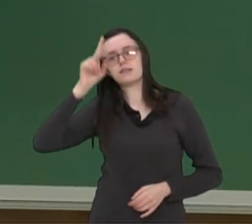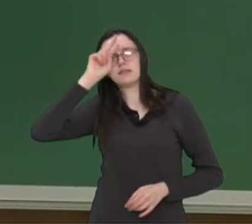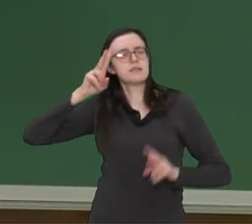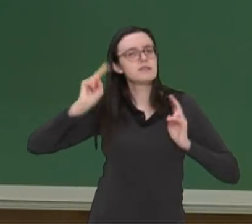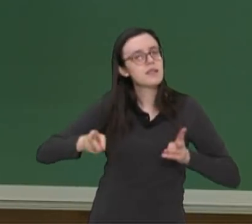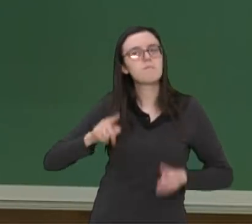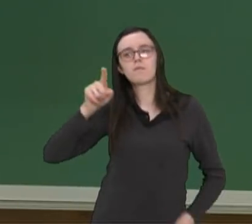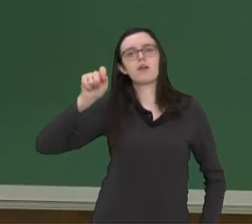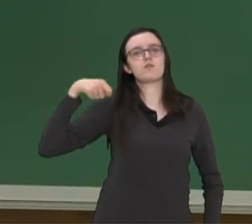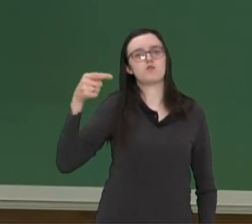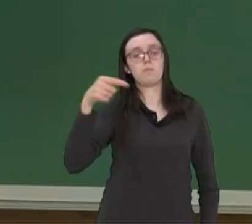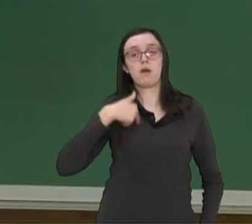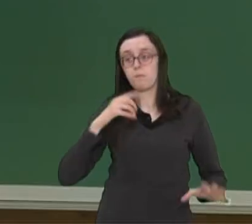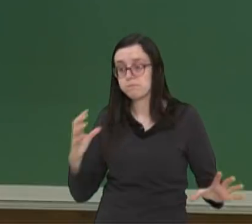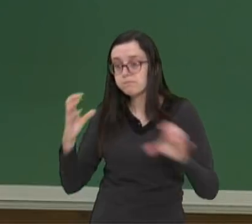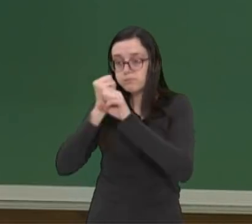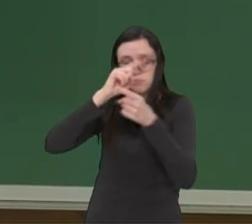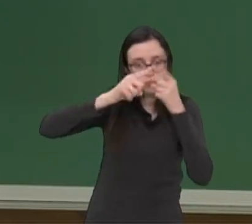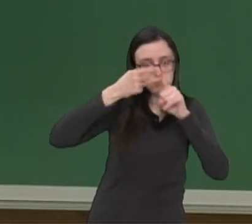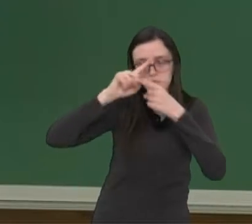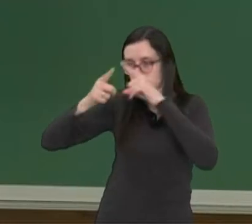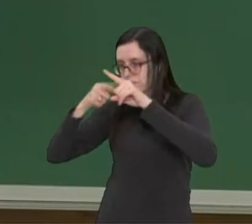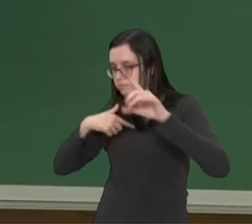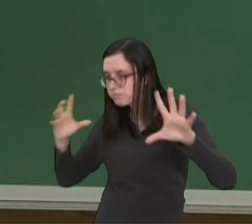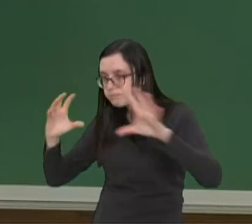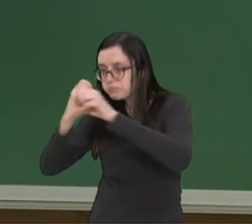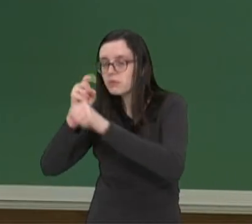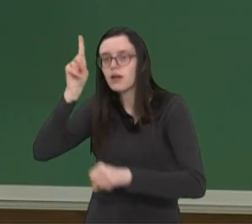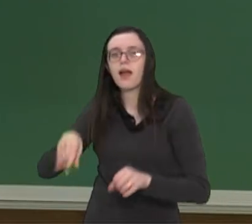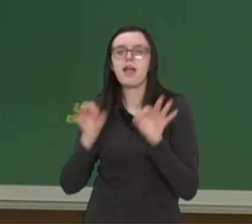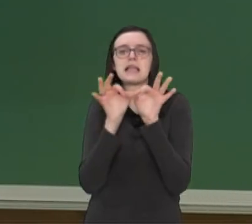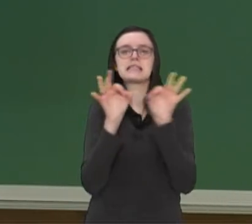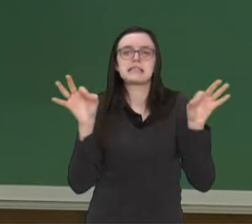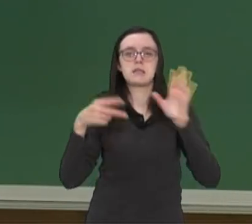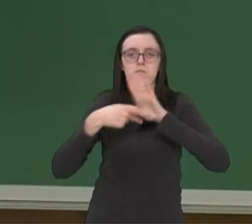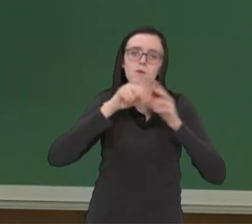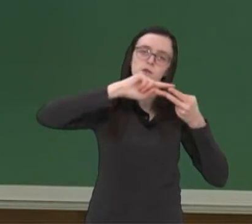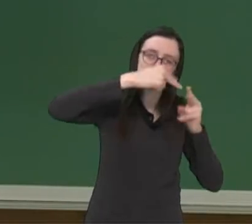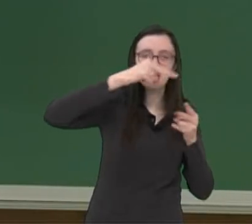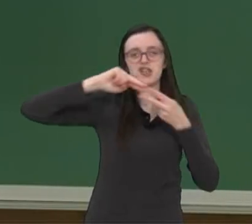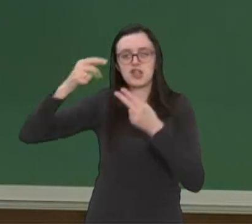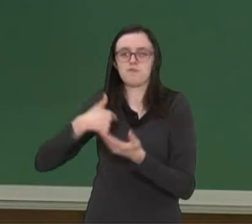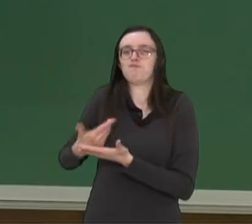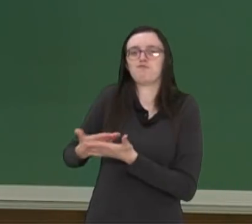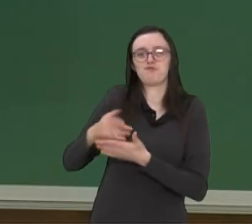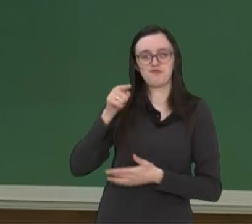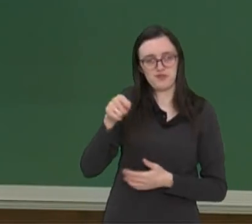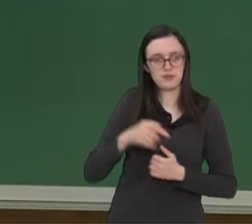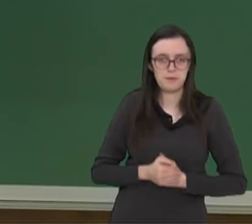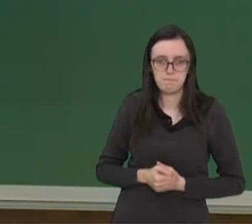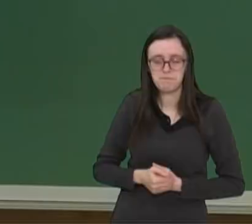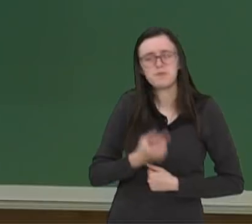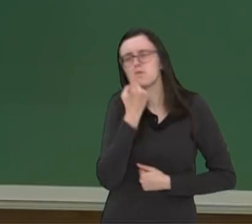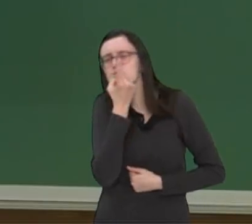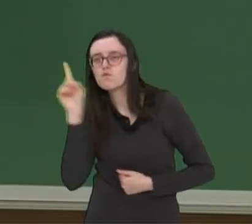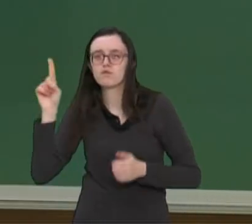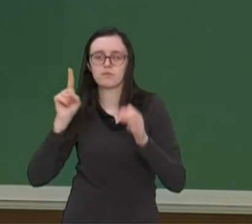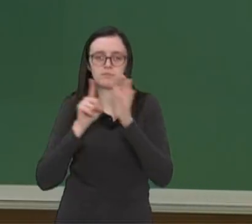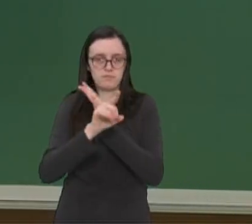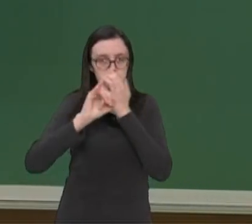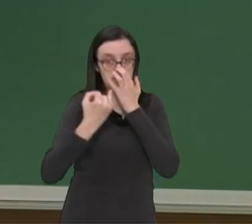sempre... Somei os dois recombinantes, achei a distância entre os dois genes que eu estou estudando. Último